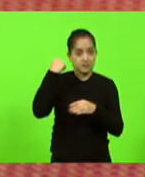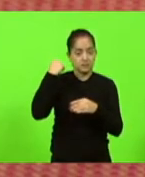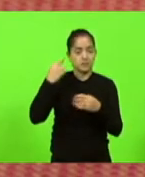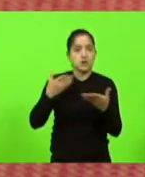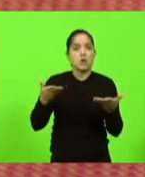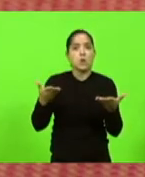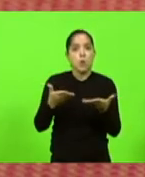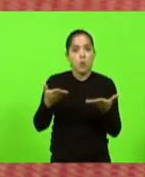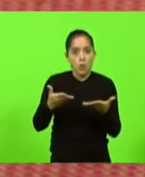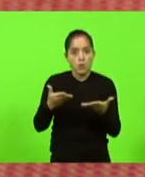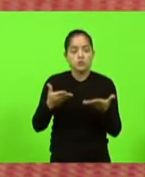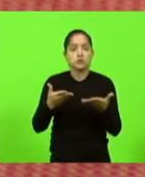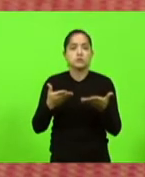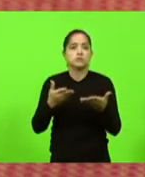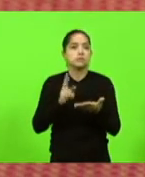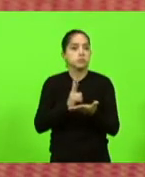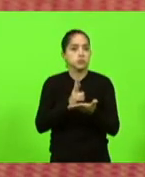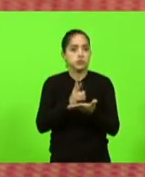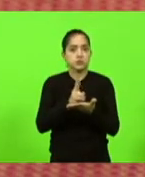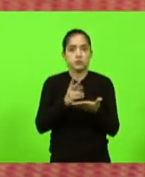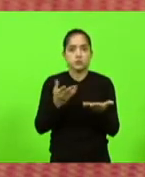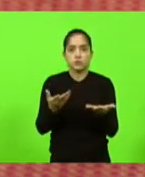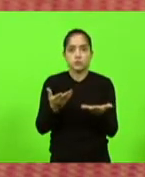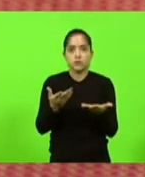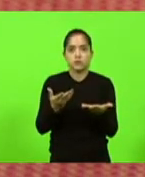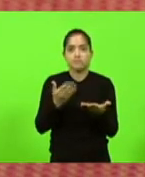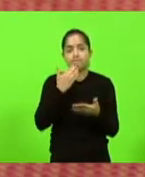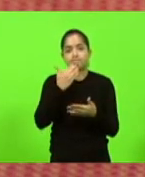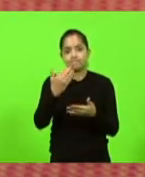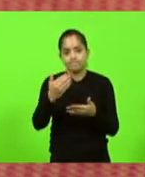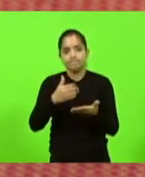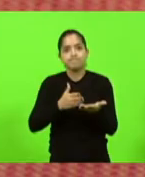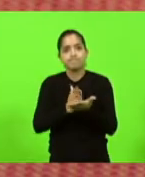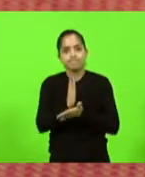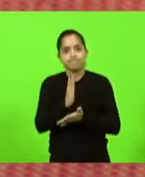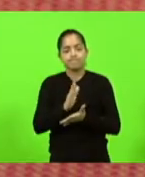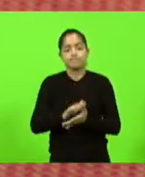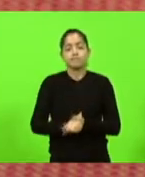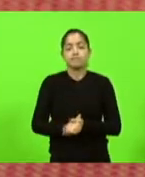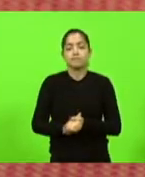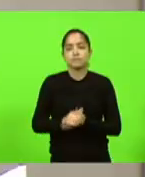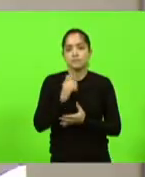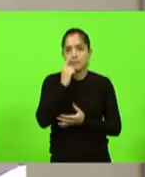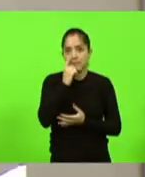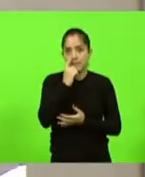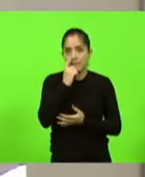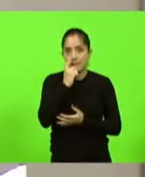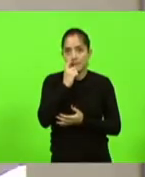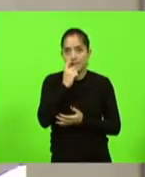nós estamos na pandemia. Espero que esse requerimento possa ser aprovado, presidente. Obrigado.